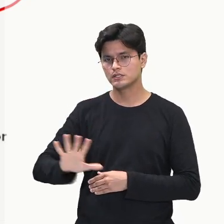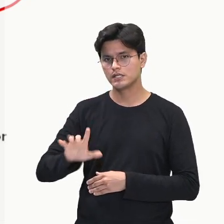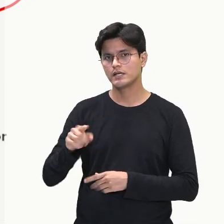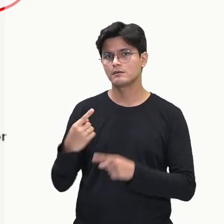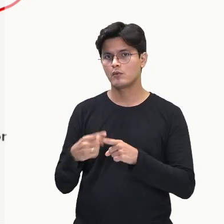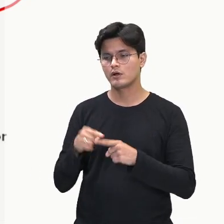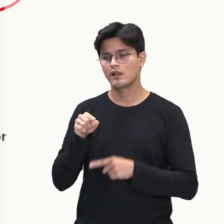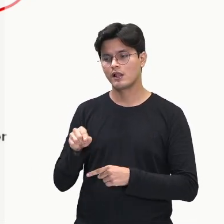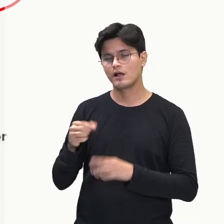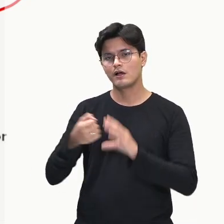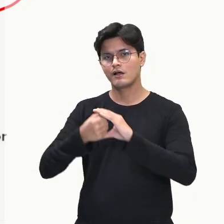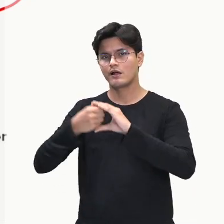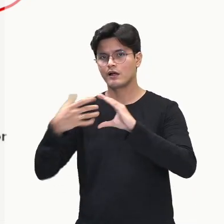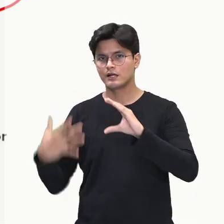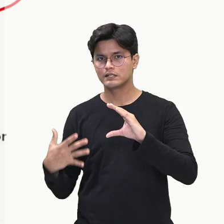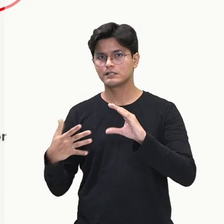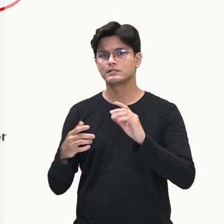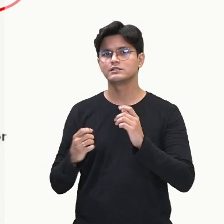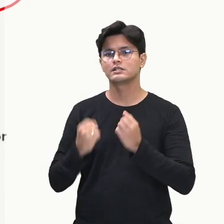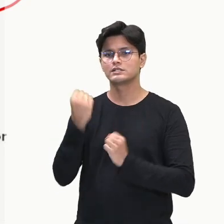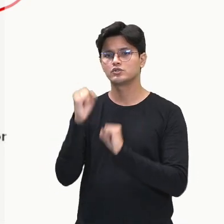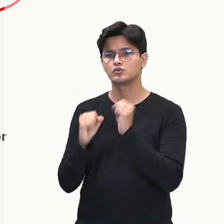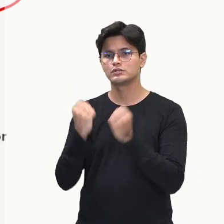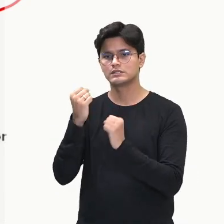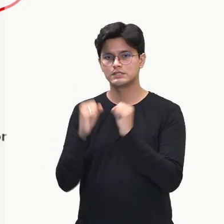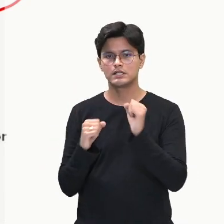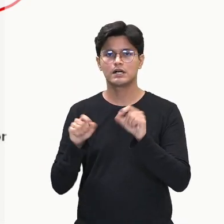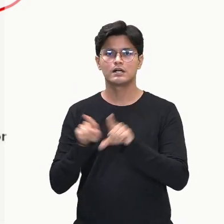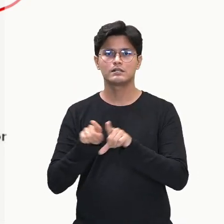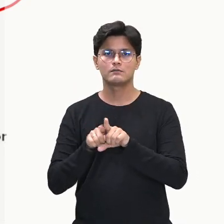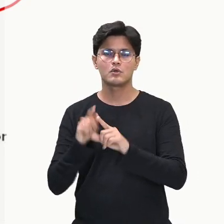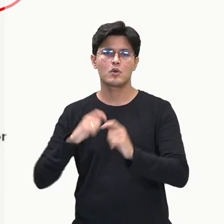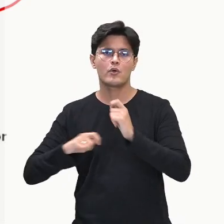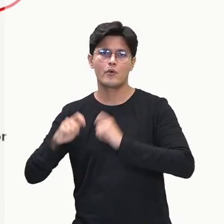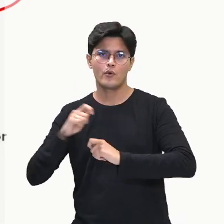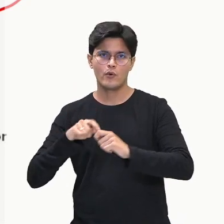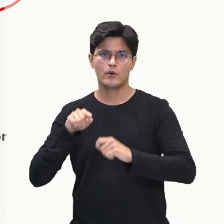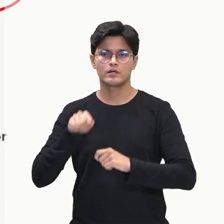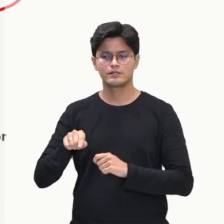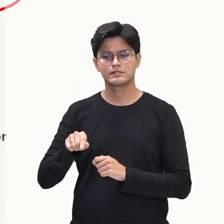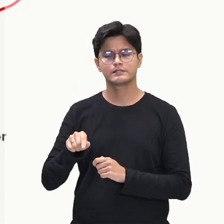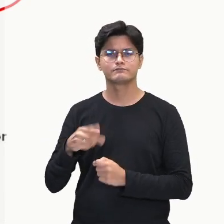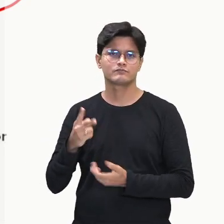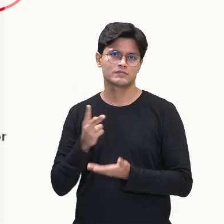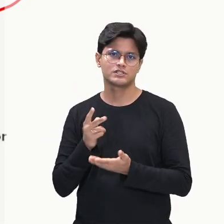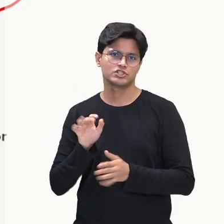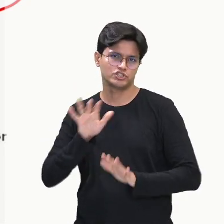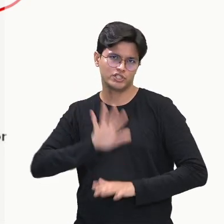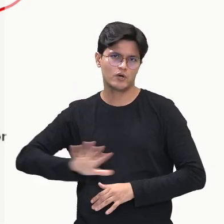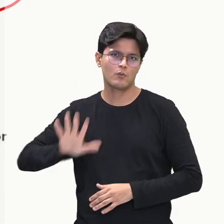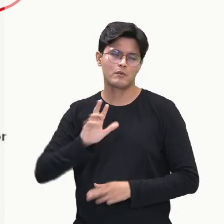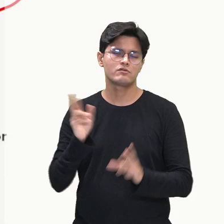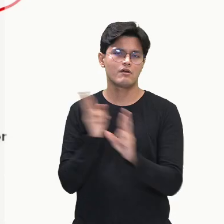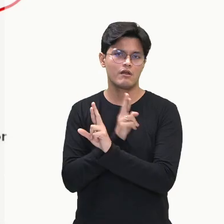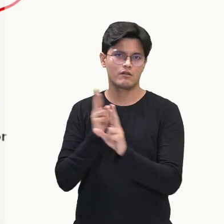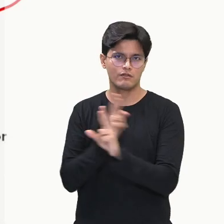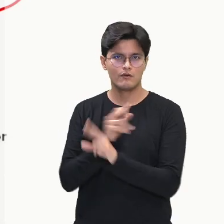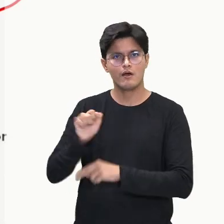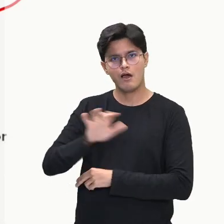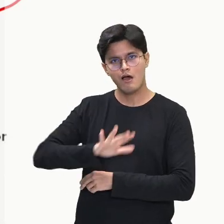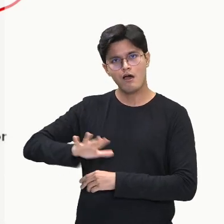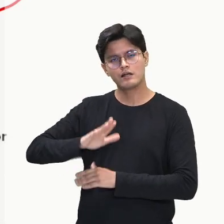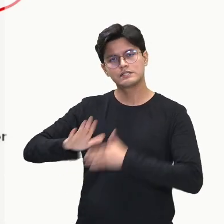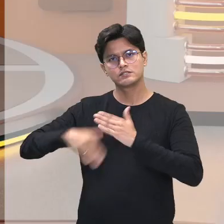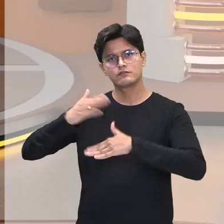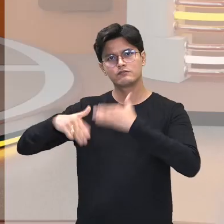industriais, econômicas, não é isso? Nós sempre ligamos o sudeste à área de maior desenvolvimento. Tudo bem,